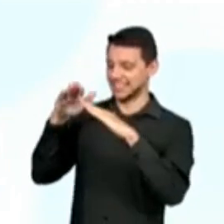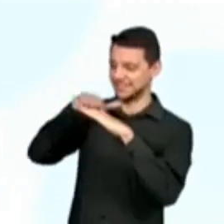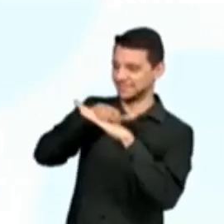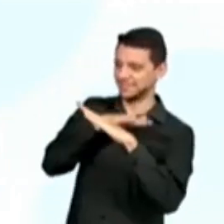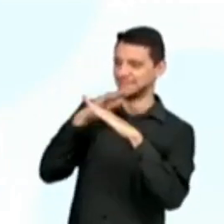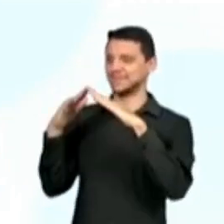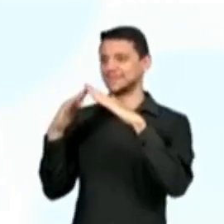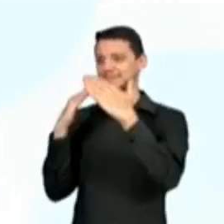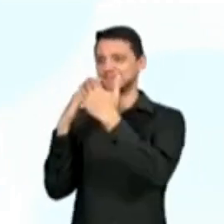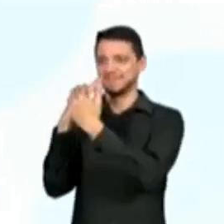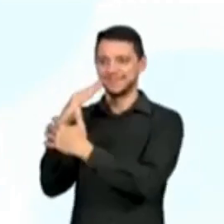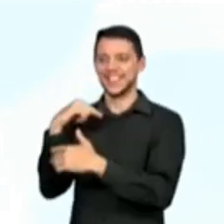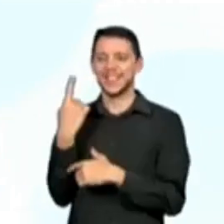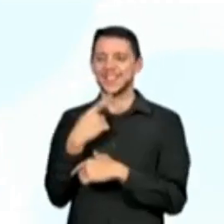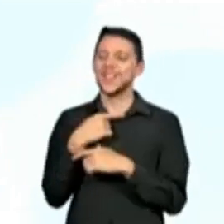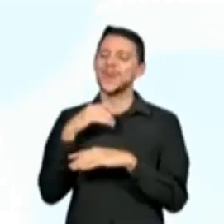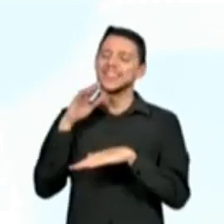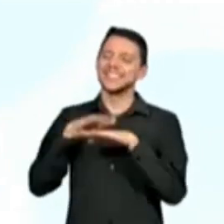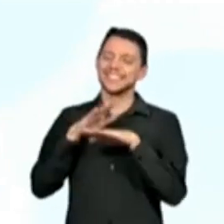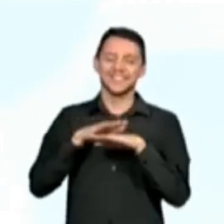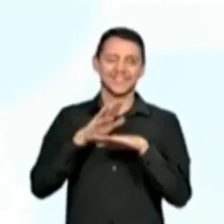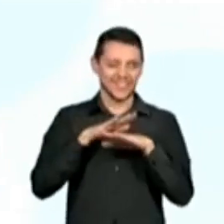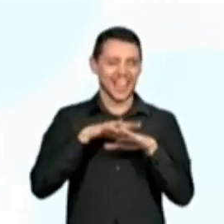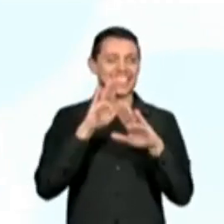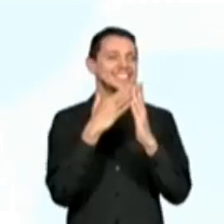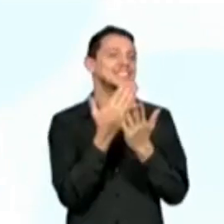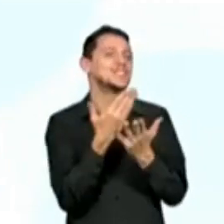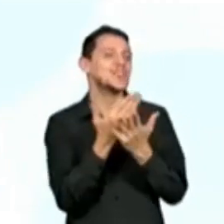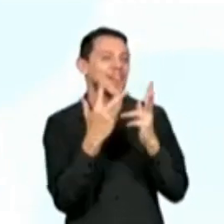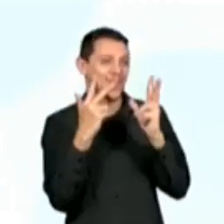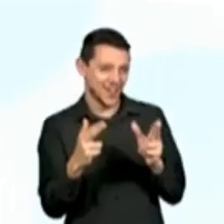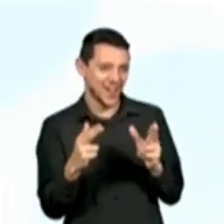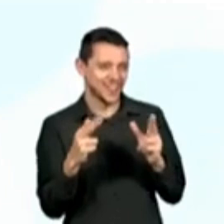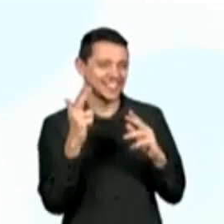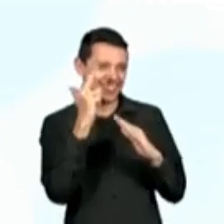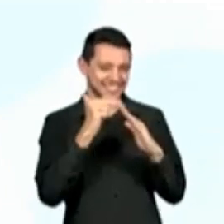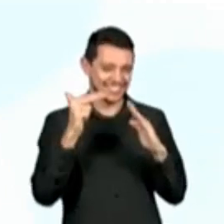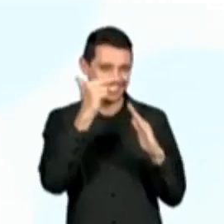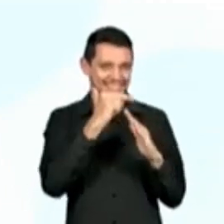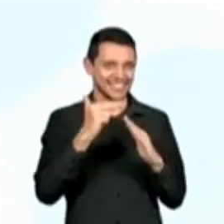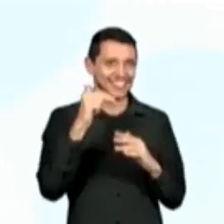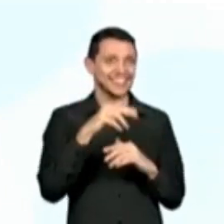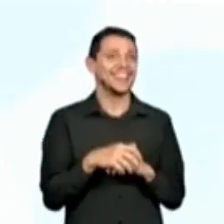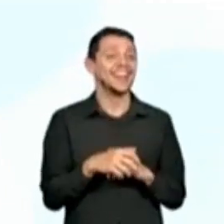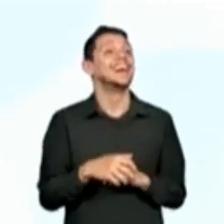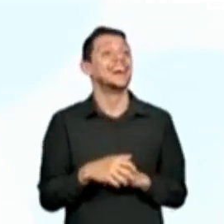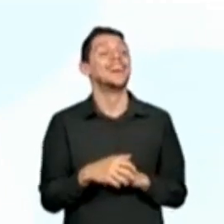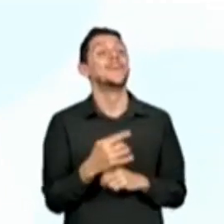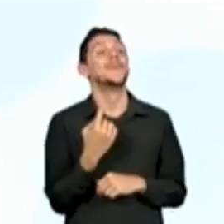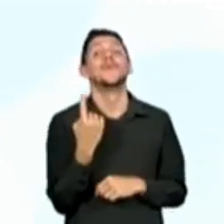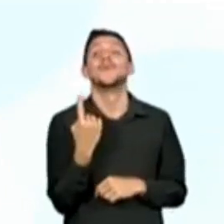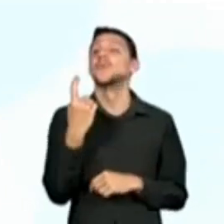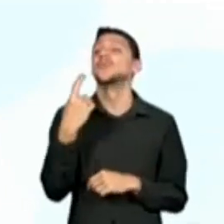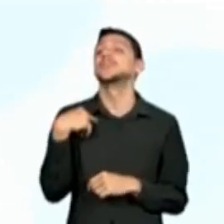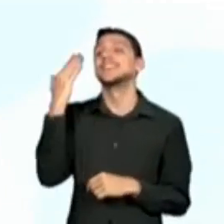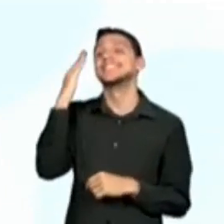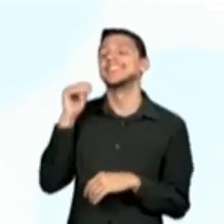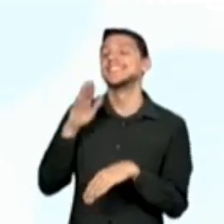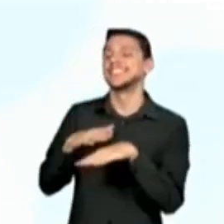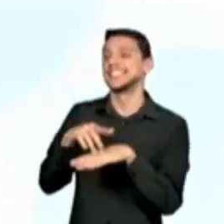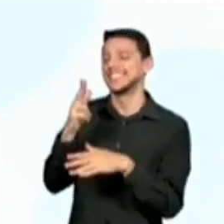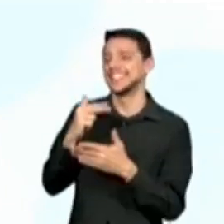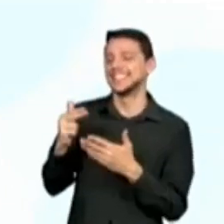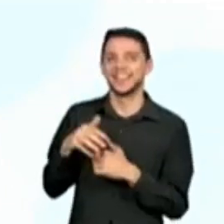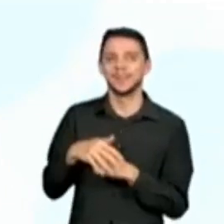das casinhas que a gente desenha na escola. Sabe qual que é? Que é a única coisa que eu sei desenhar. Uma das únicas coisas que eu sei desenhar. Pô. Ó, a